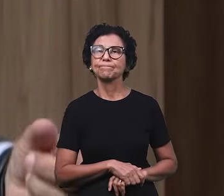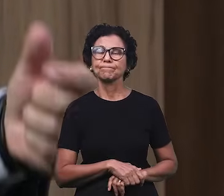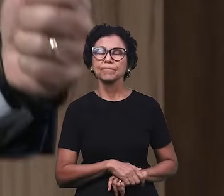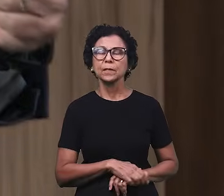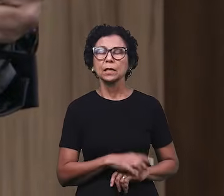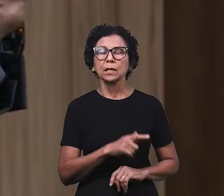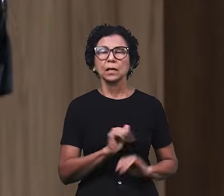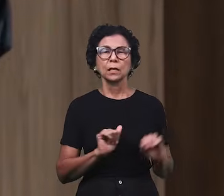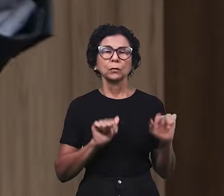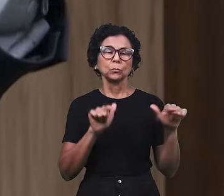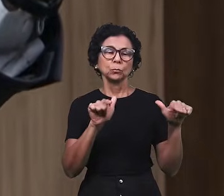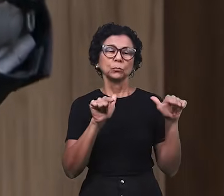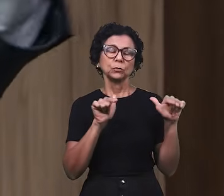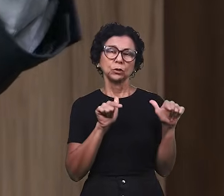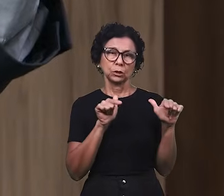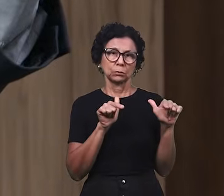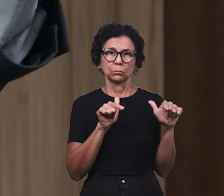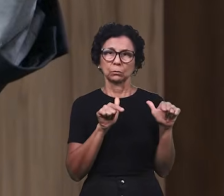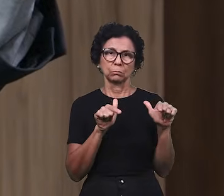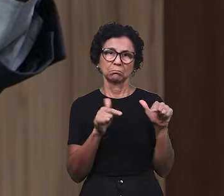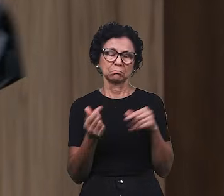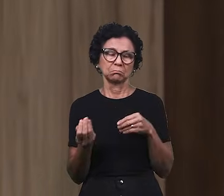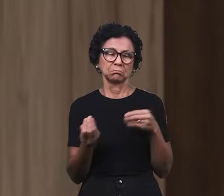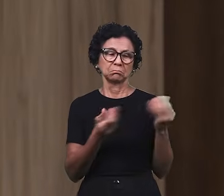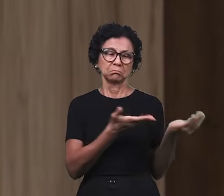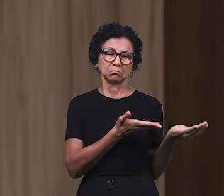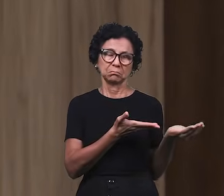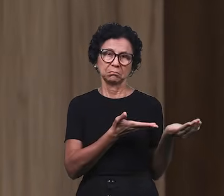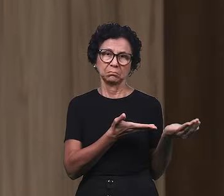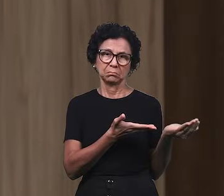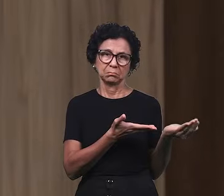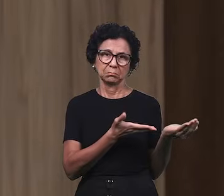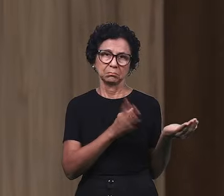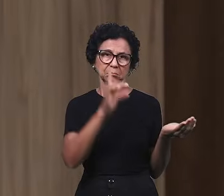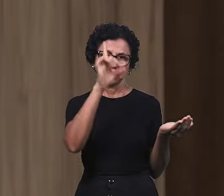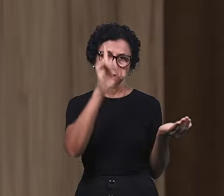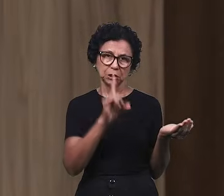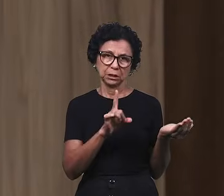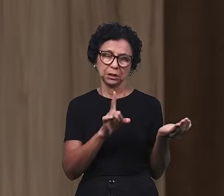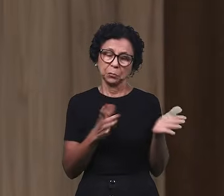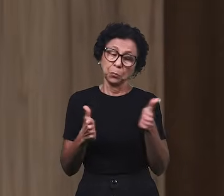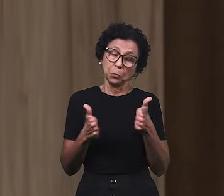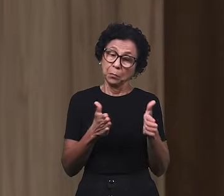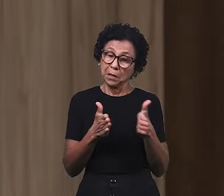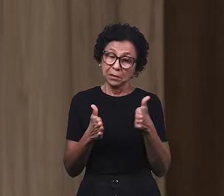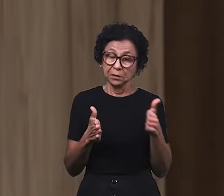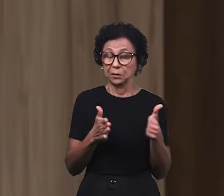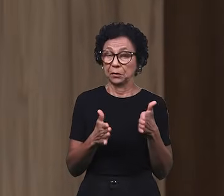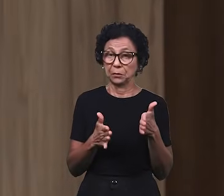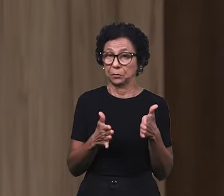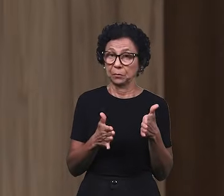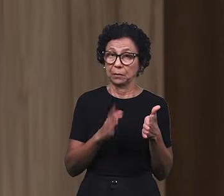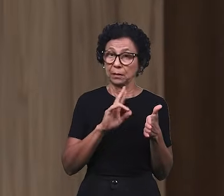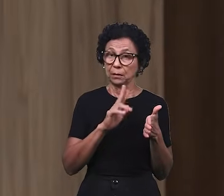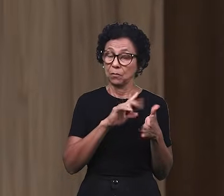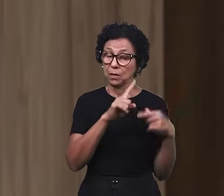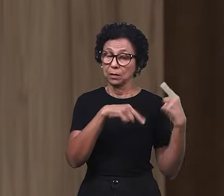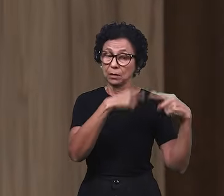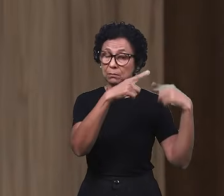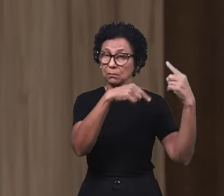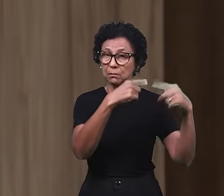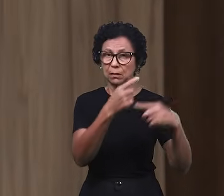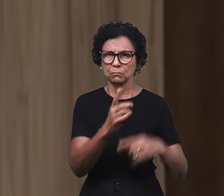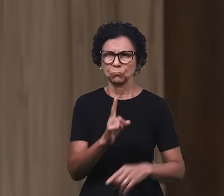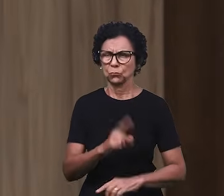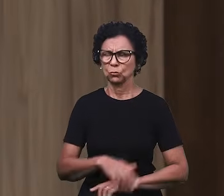assim. É um título que lhe foi outorgado. E um aspecto que vale